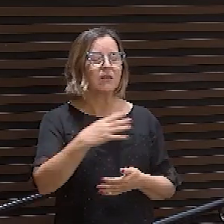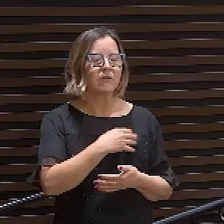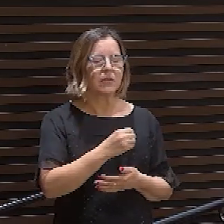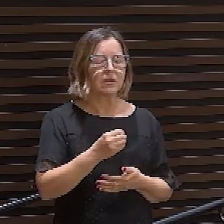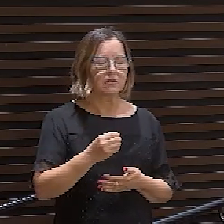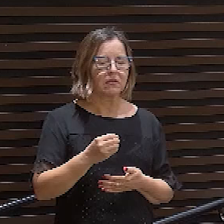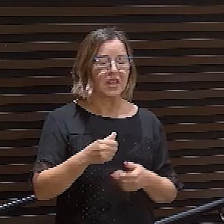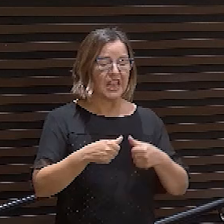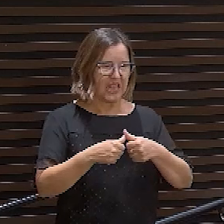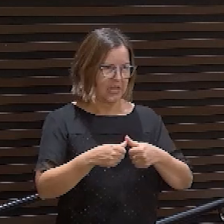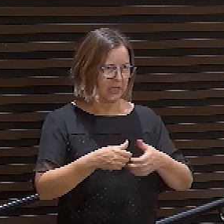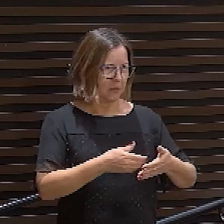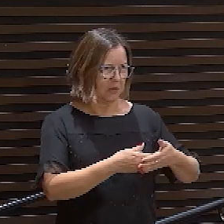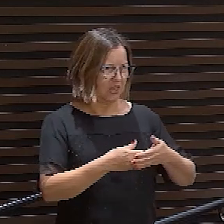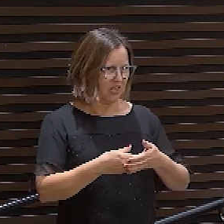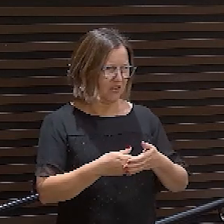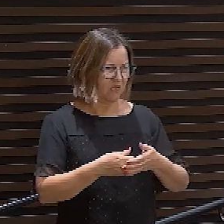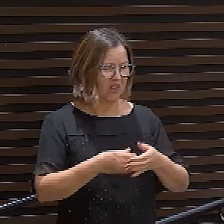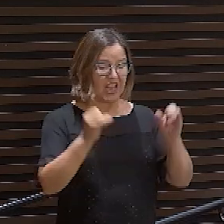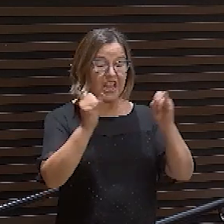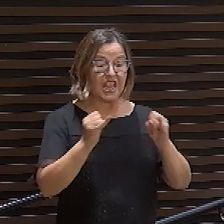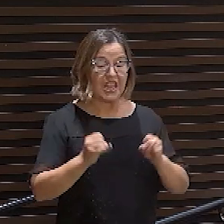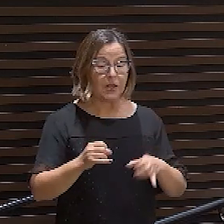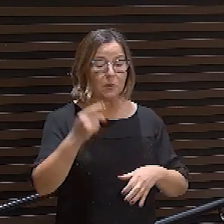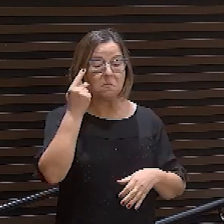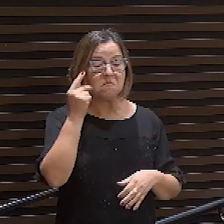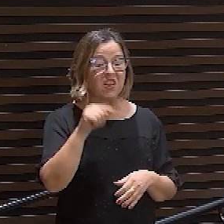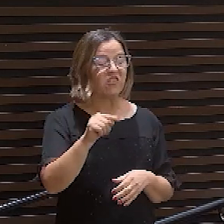Esse menino é um ídolo na sua vida.